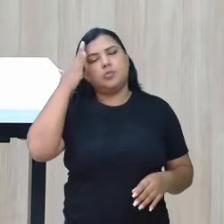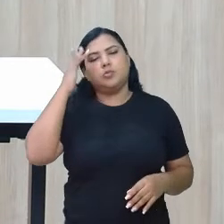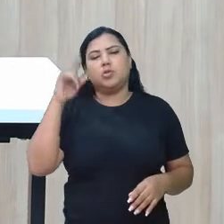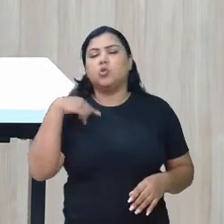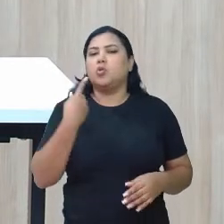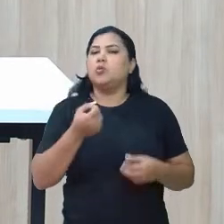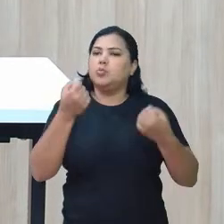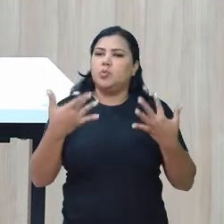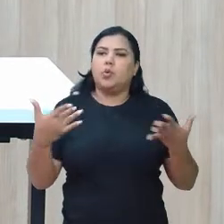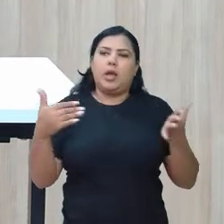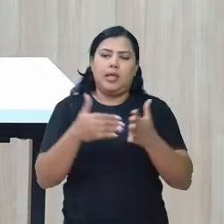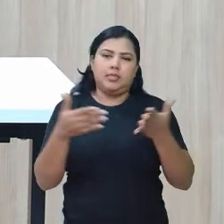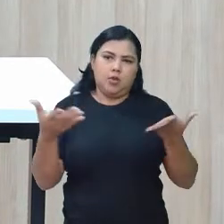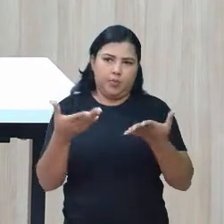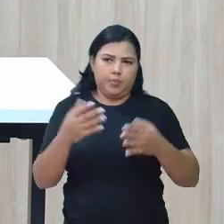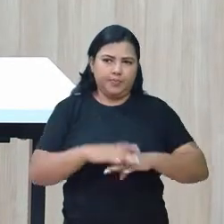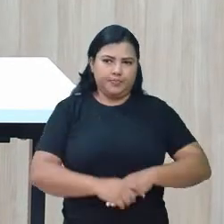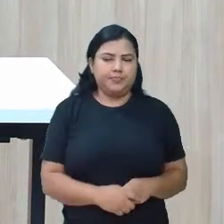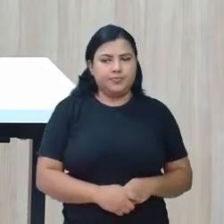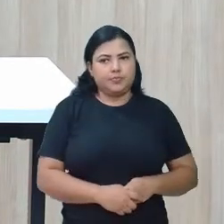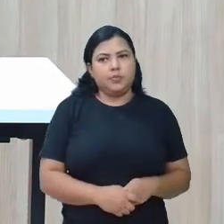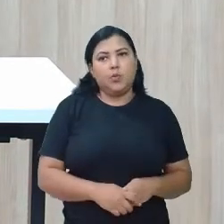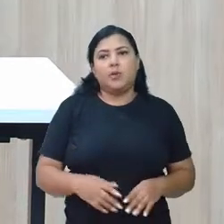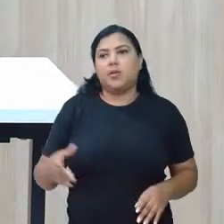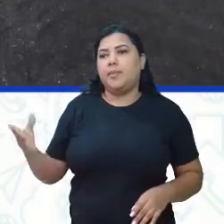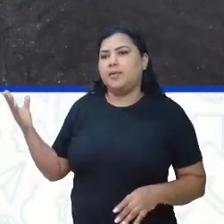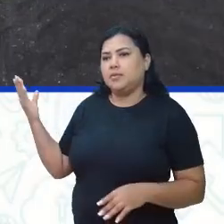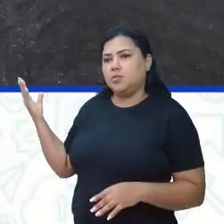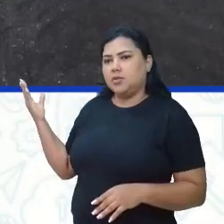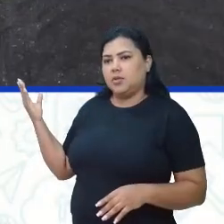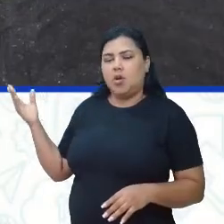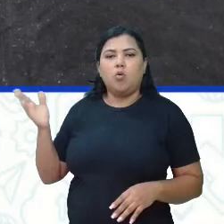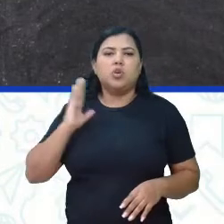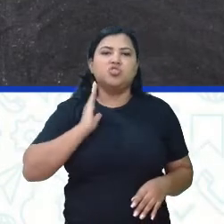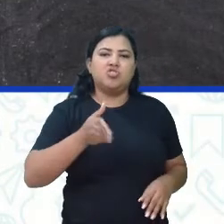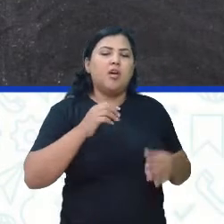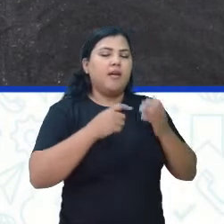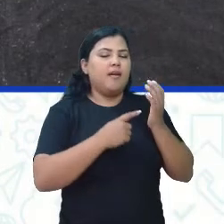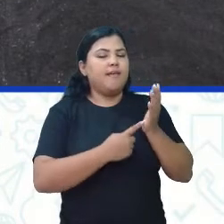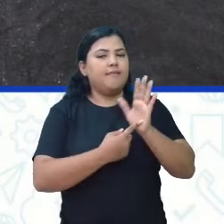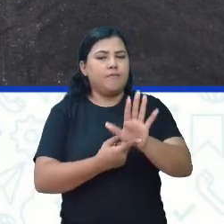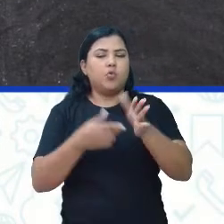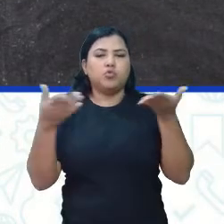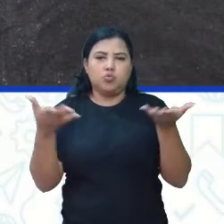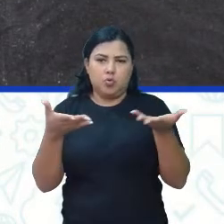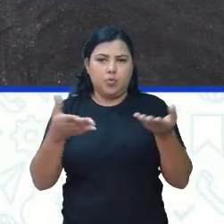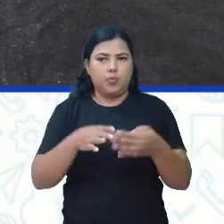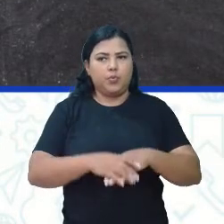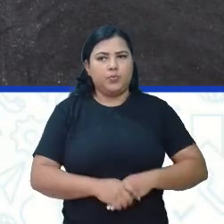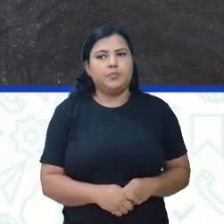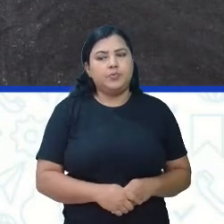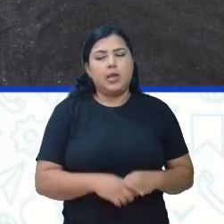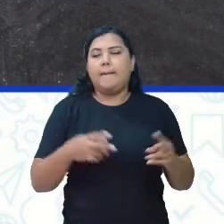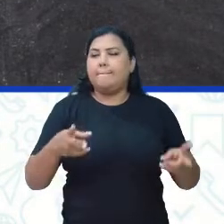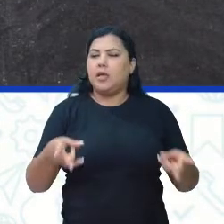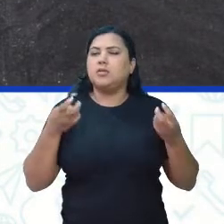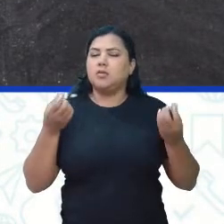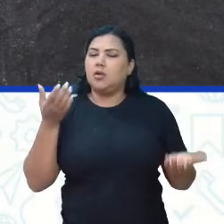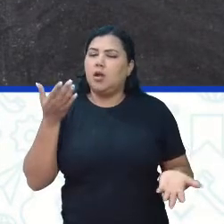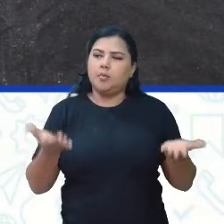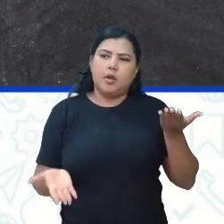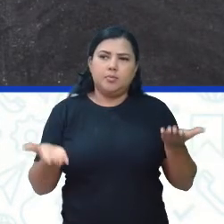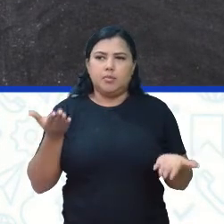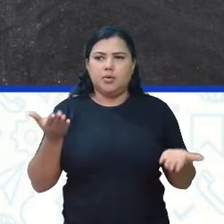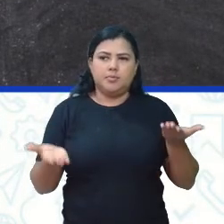estabeleceu até então, tá certo? Então, o que está aparecendo aí é simplesmente o que a gente fez até esse momento, de observar uma balança